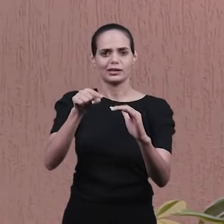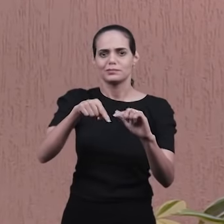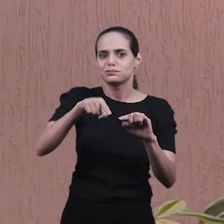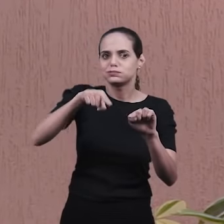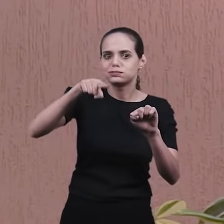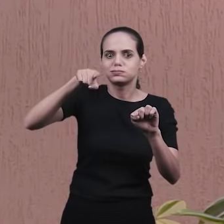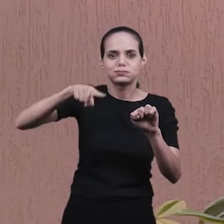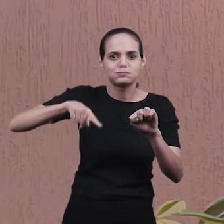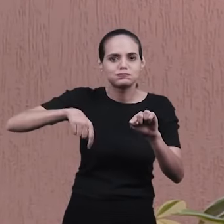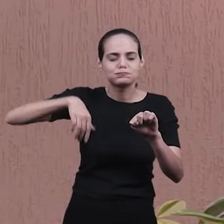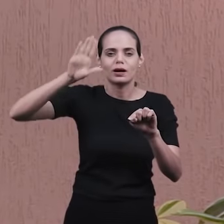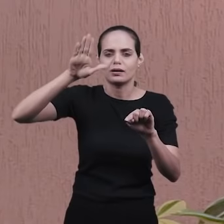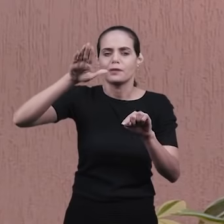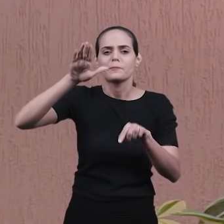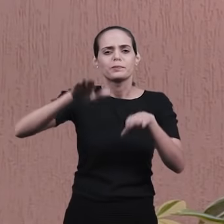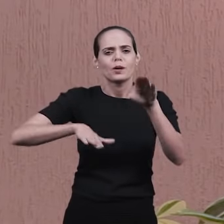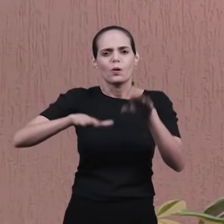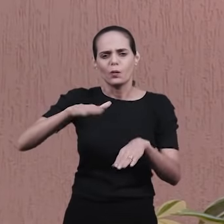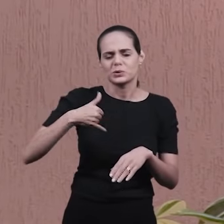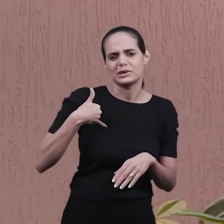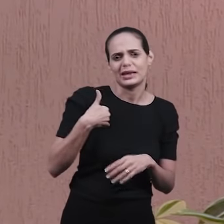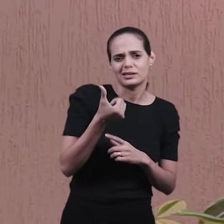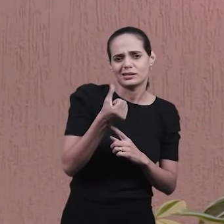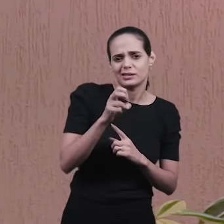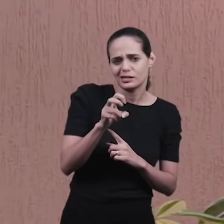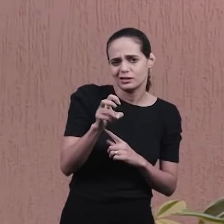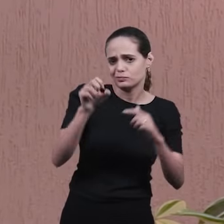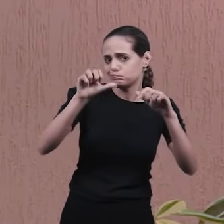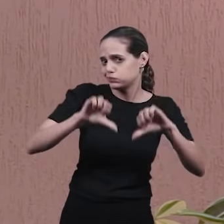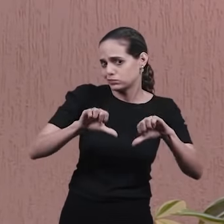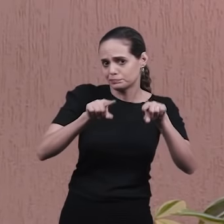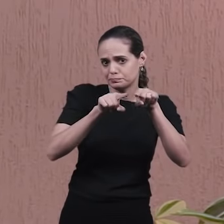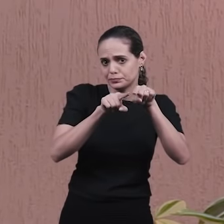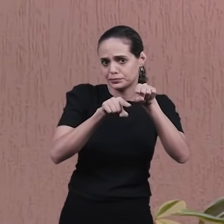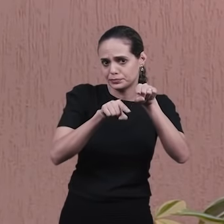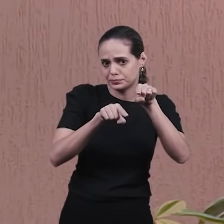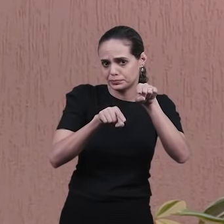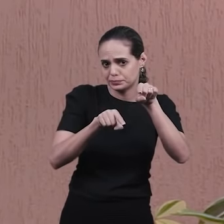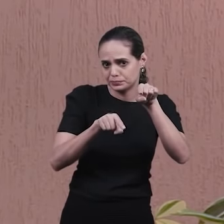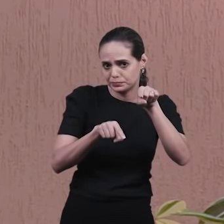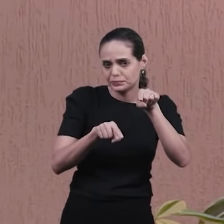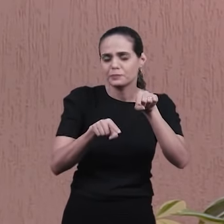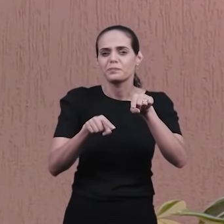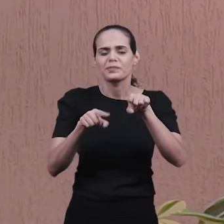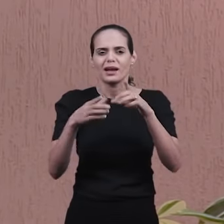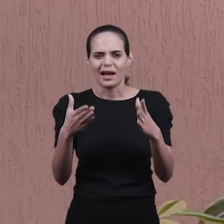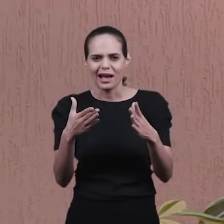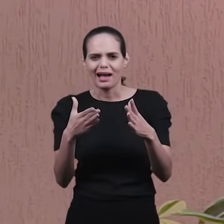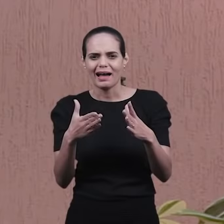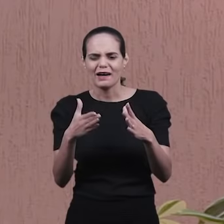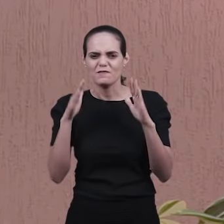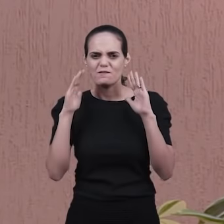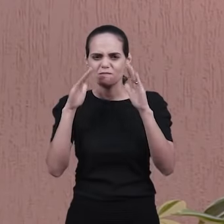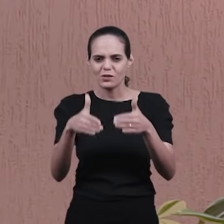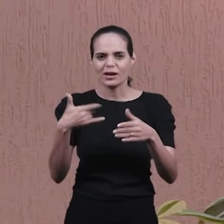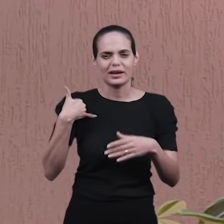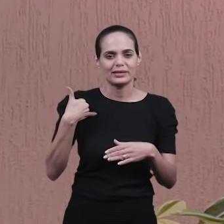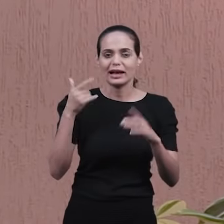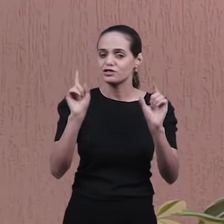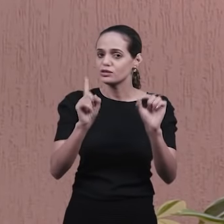que já não está tão bom. Então nós não podemos nos prender à idade, mas ao funcionamento.